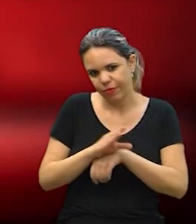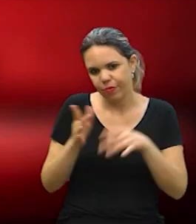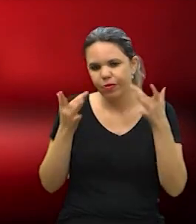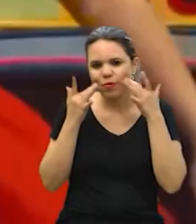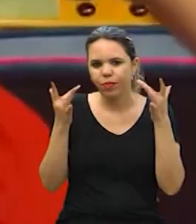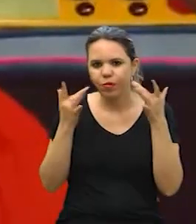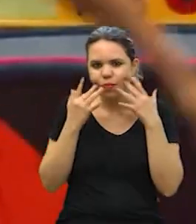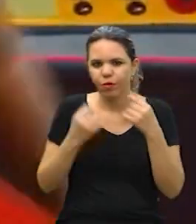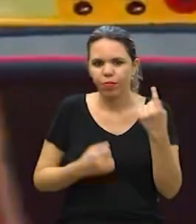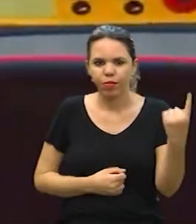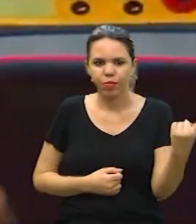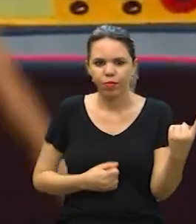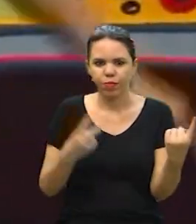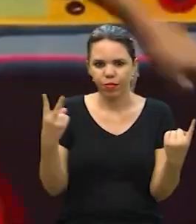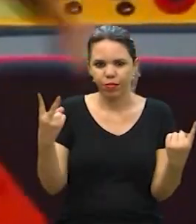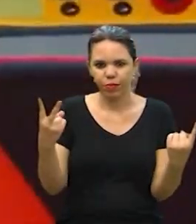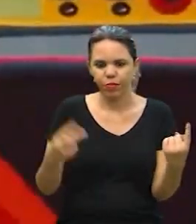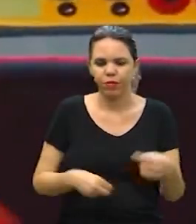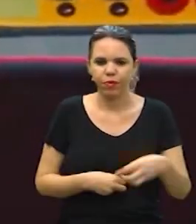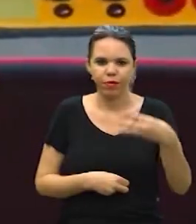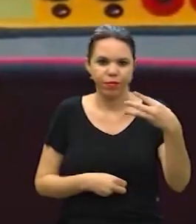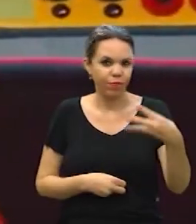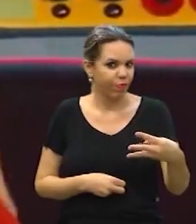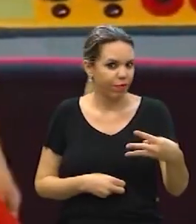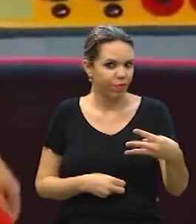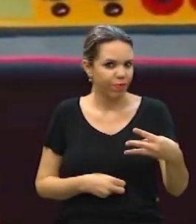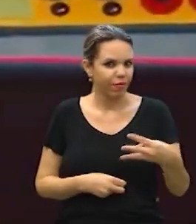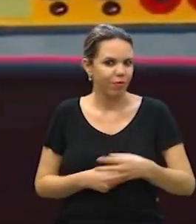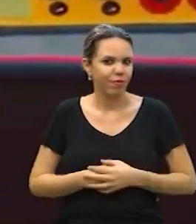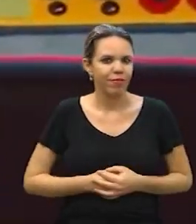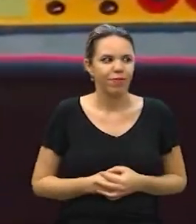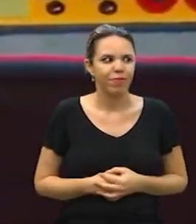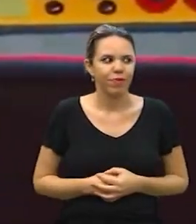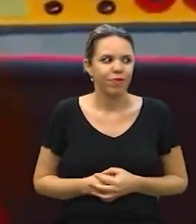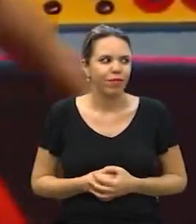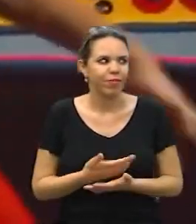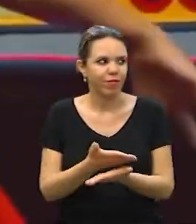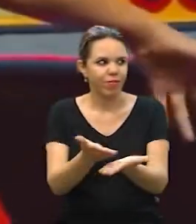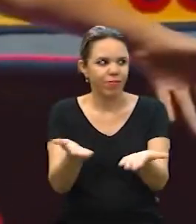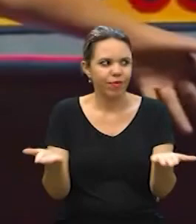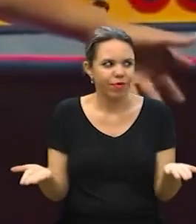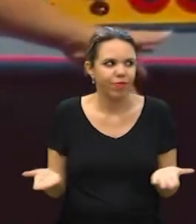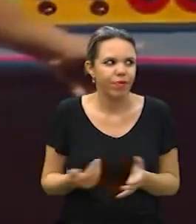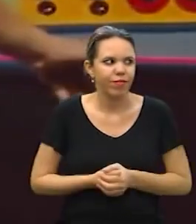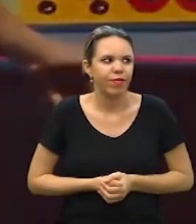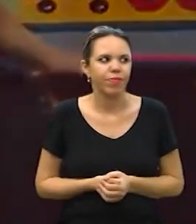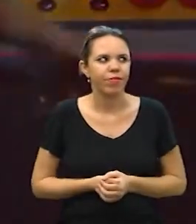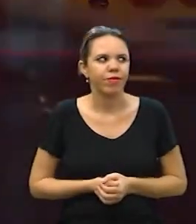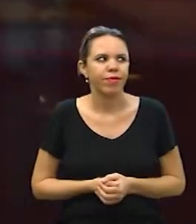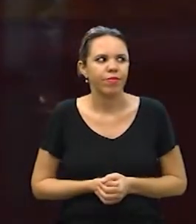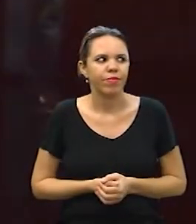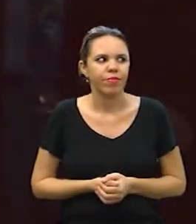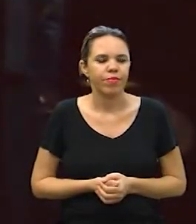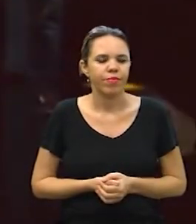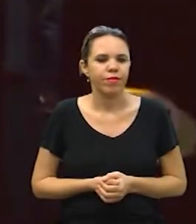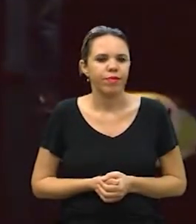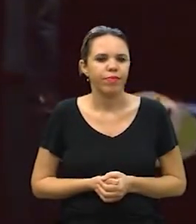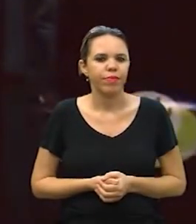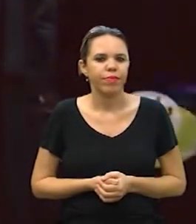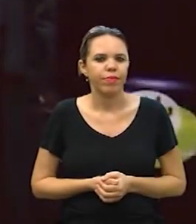de teatro. É 1, é 2, é 3! Com você, esse é